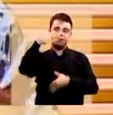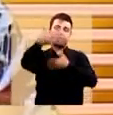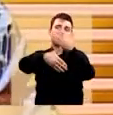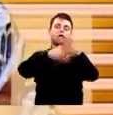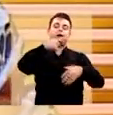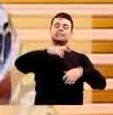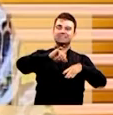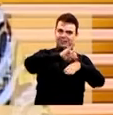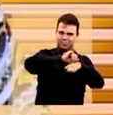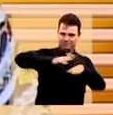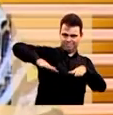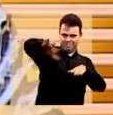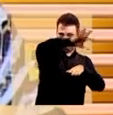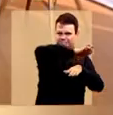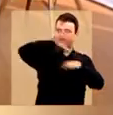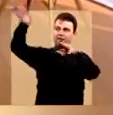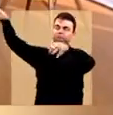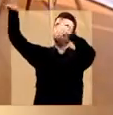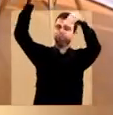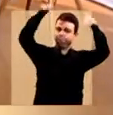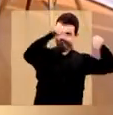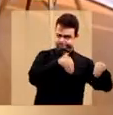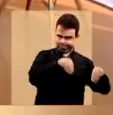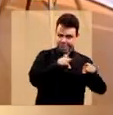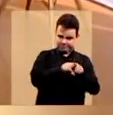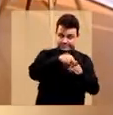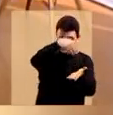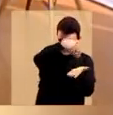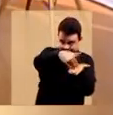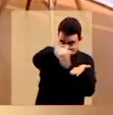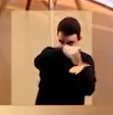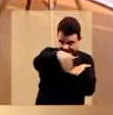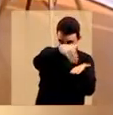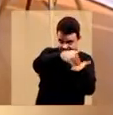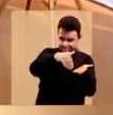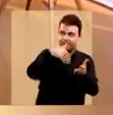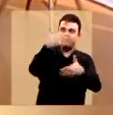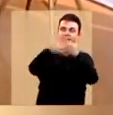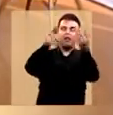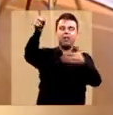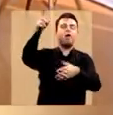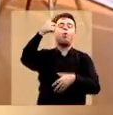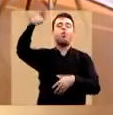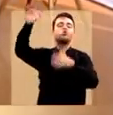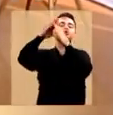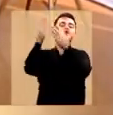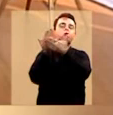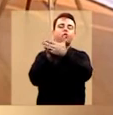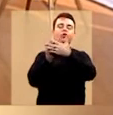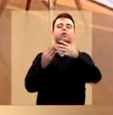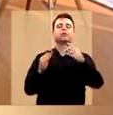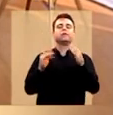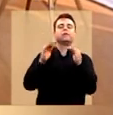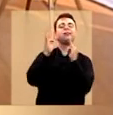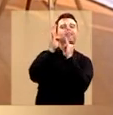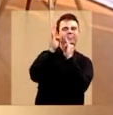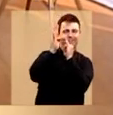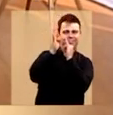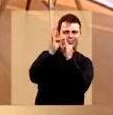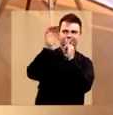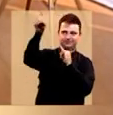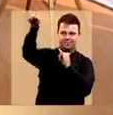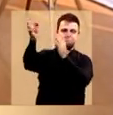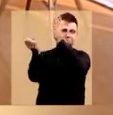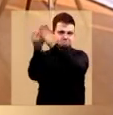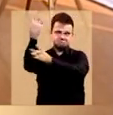centro. Justamente que vai ter uma mudança da secretaria que lá ocupa, que lá vai ser o Instituto Federal de Educação, isso, né? Isso, mas não sabemos ainda para